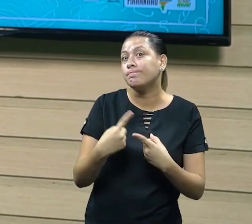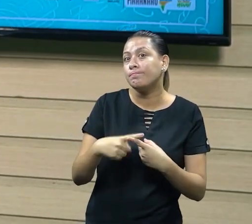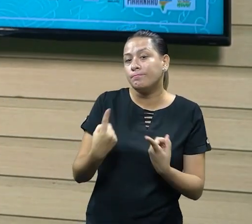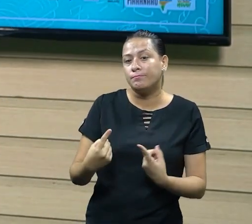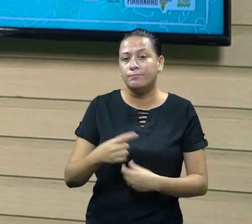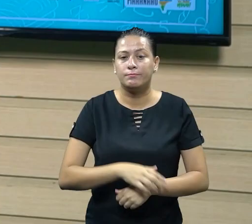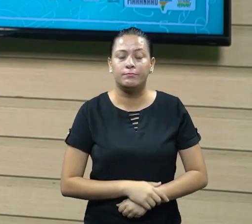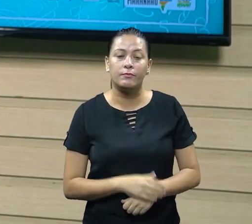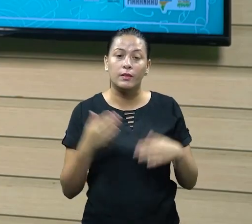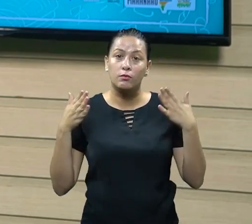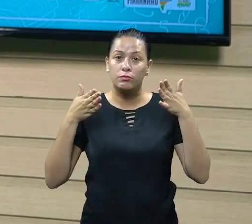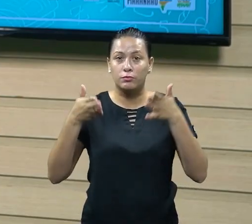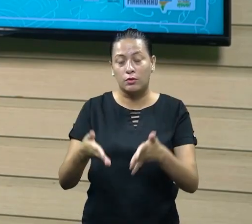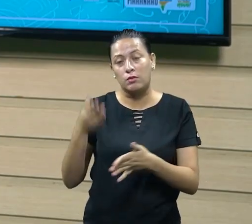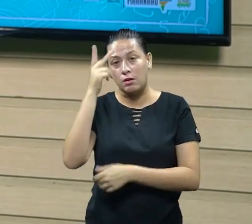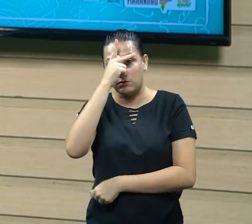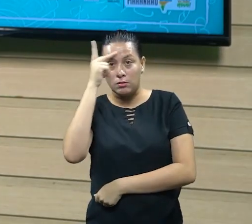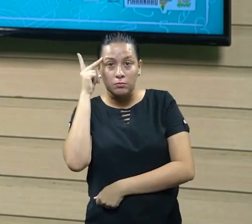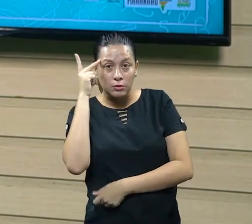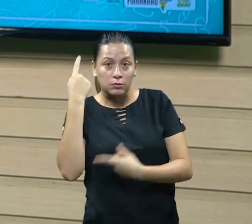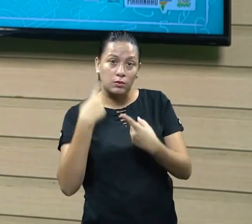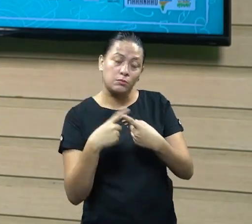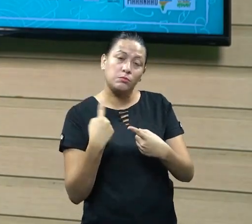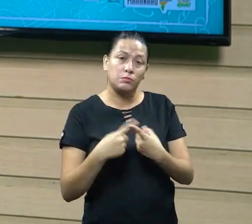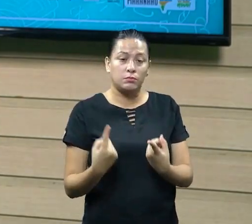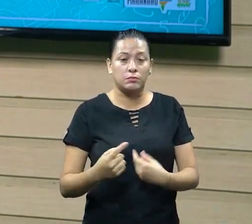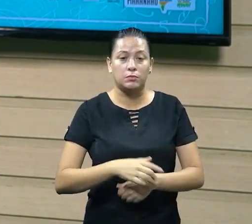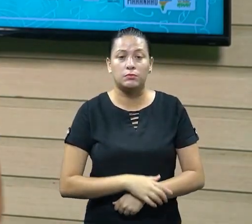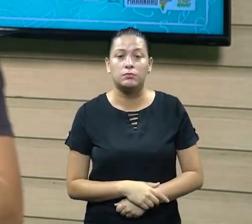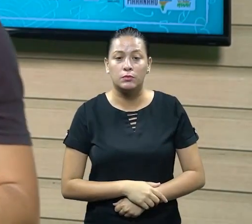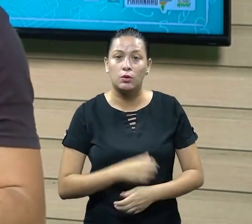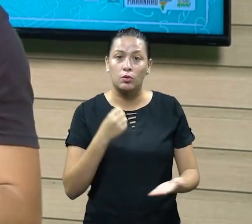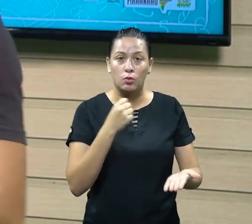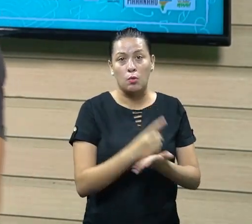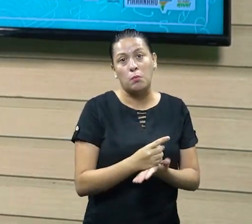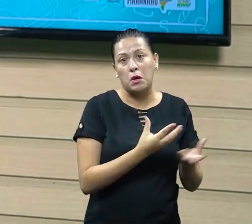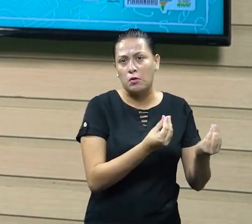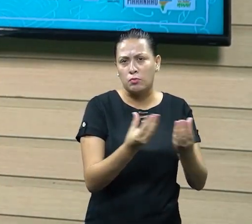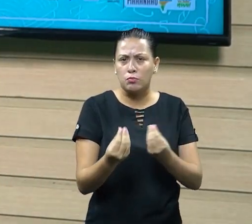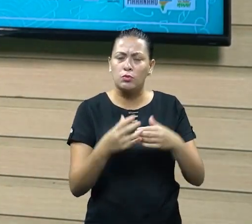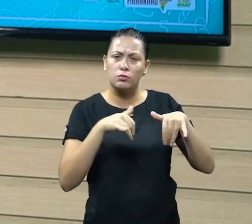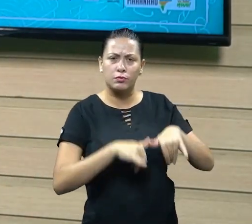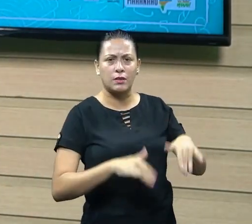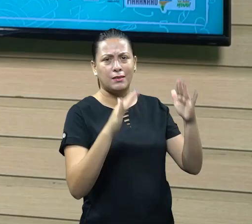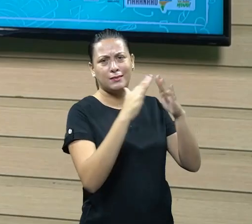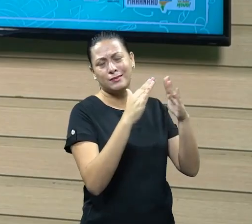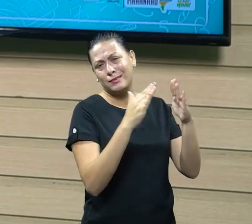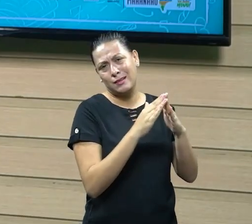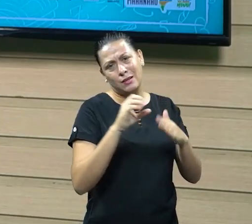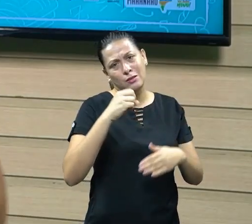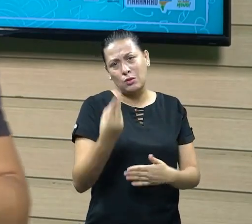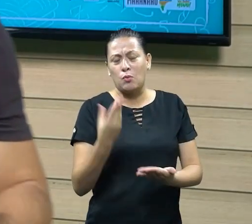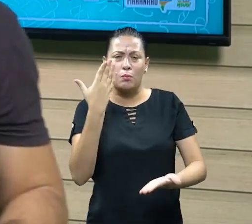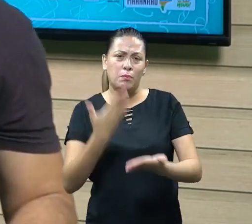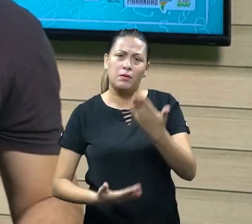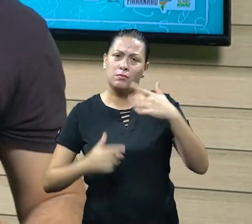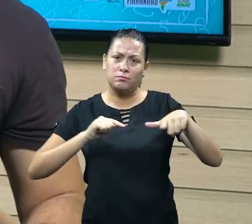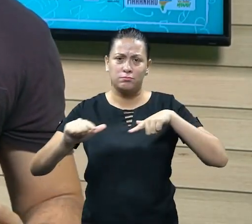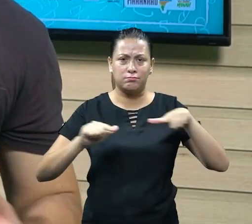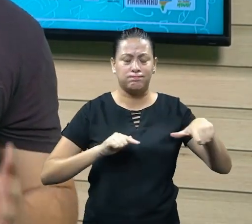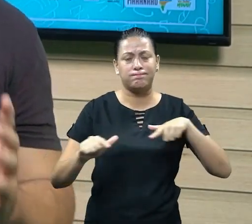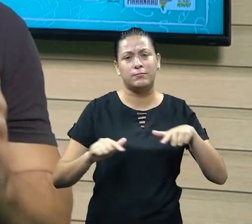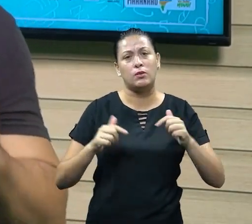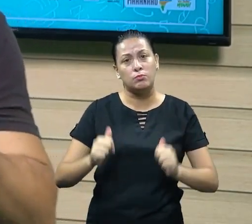Pelas pessoas. Elas deixaram de comprar ou compraram a mais, tiveram que ficar em casa, perderam seus empregos, o potencial